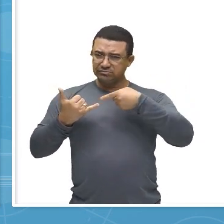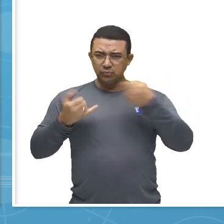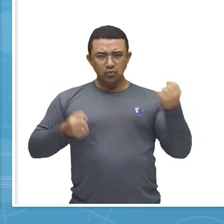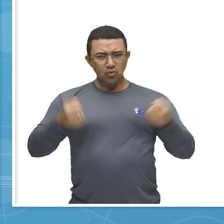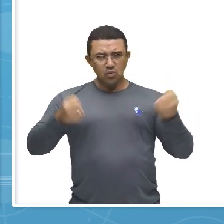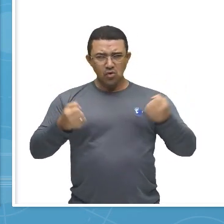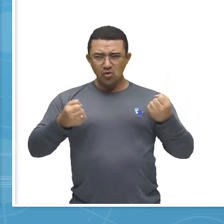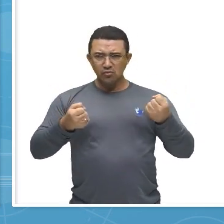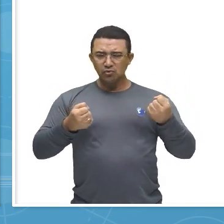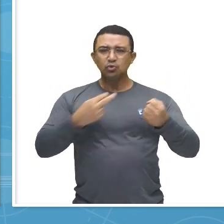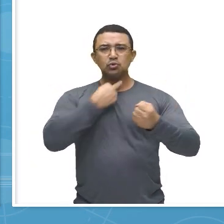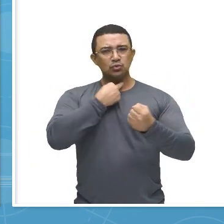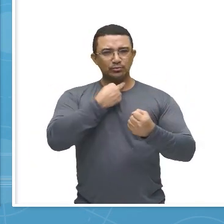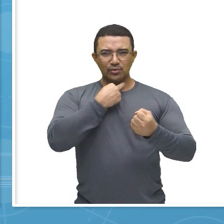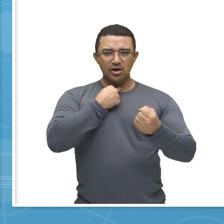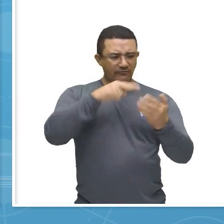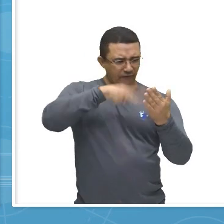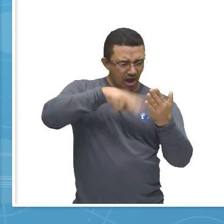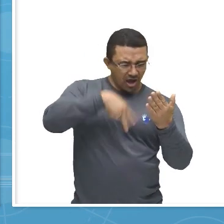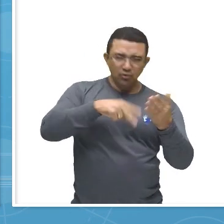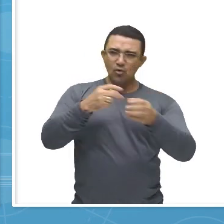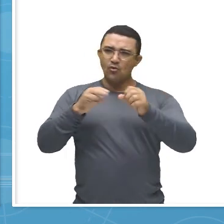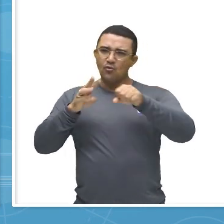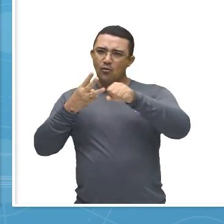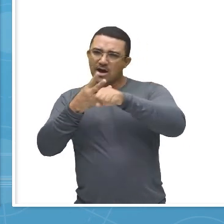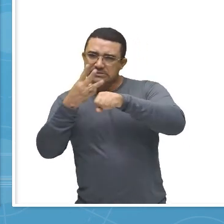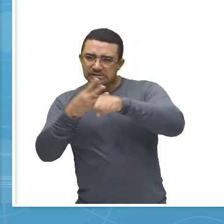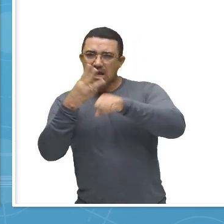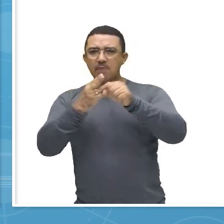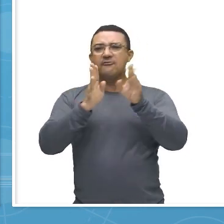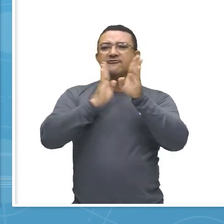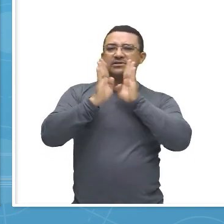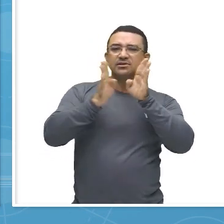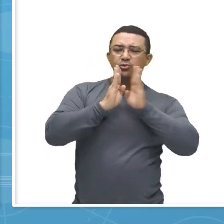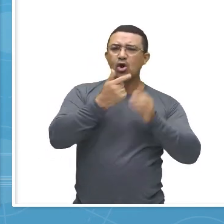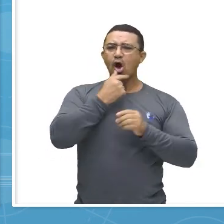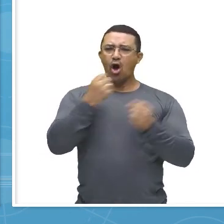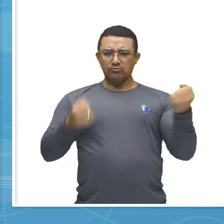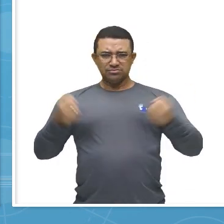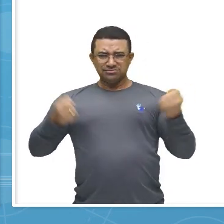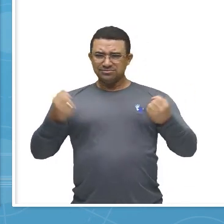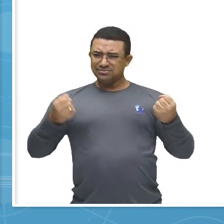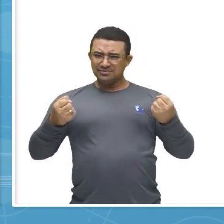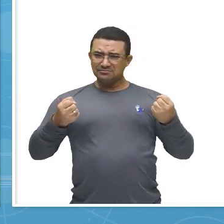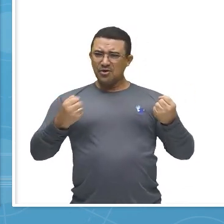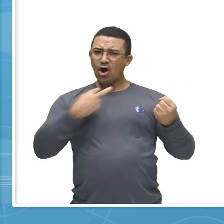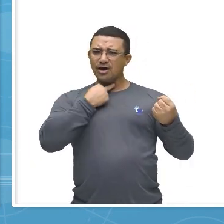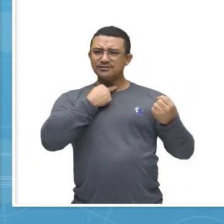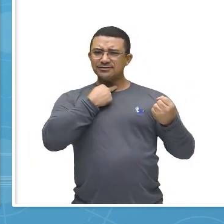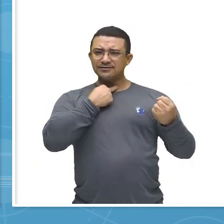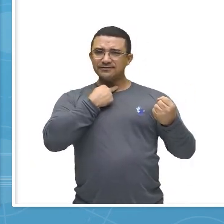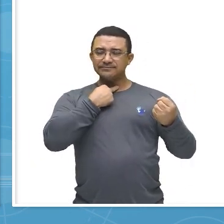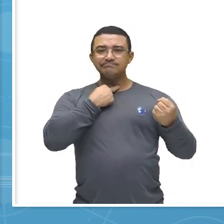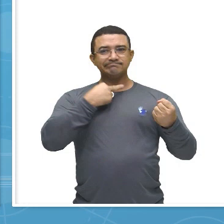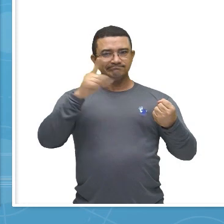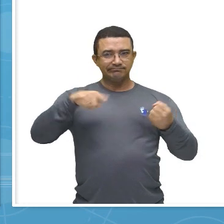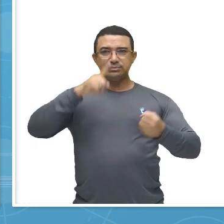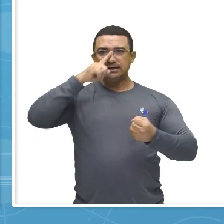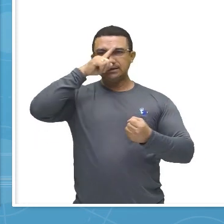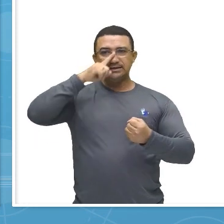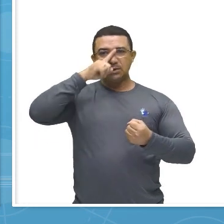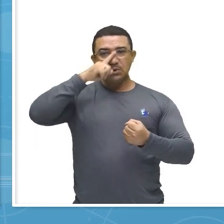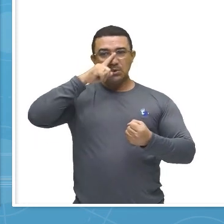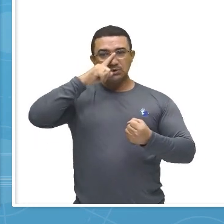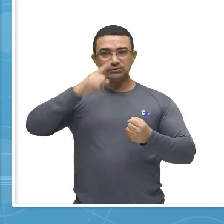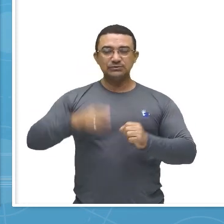observando as mensagens, o WhatsApp, o Facebook, o Twitter. E isso é muito perigoso,